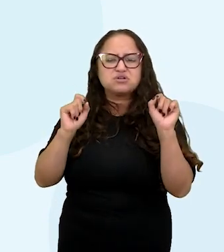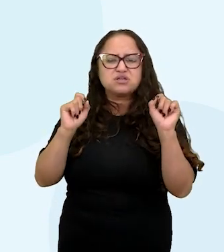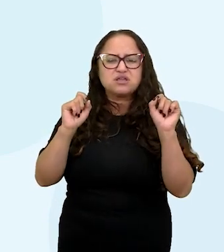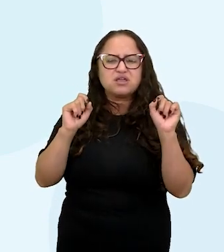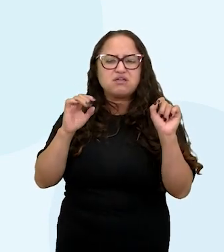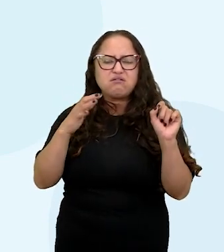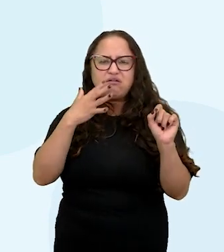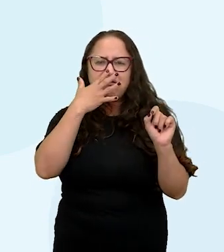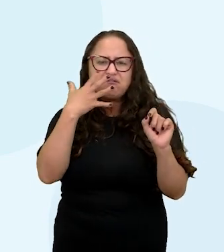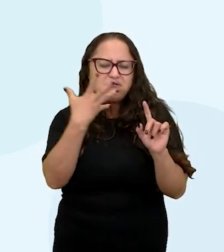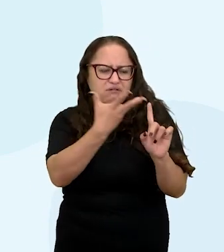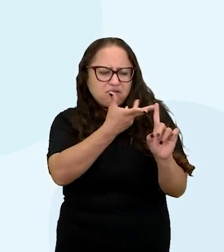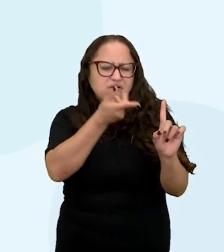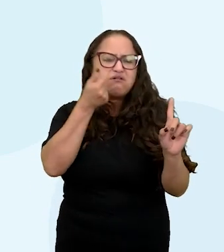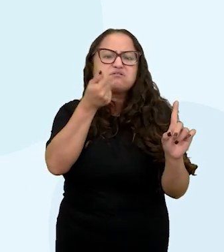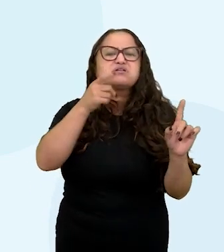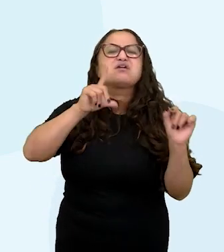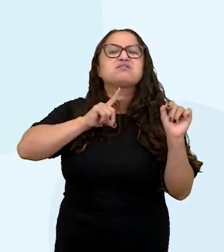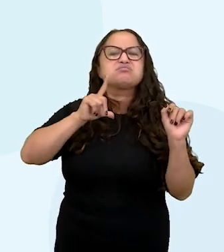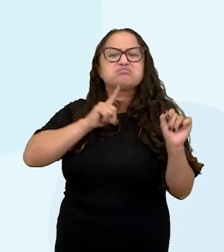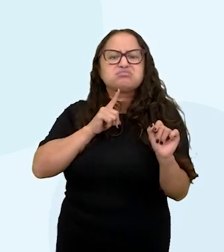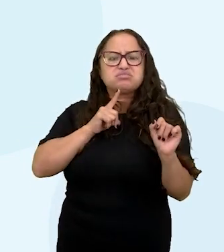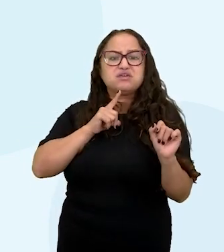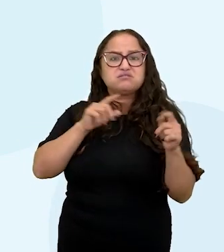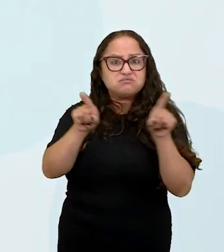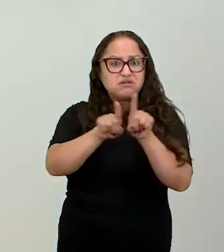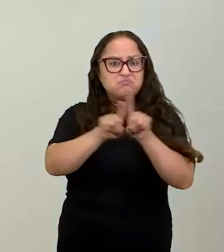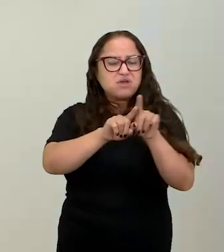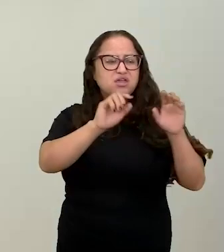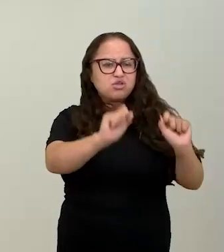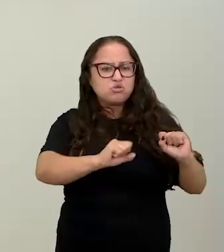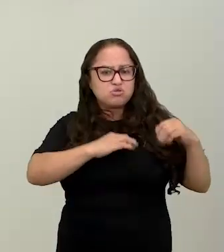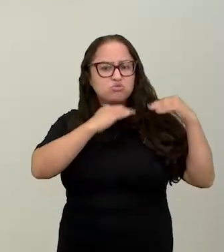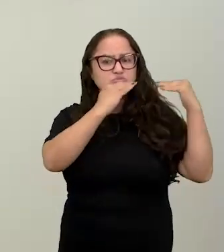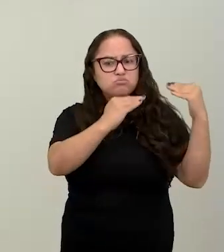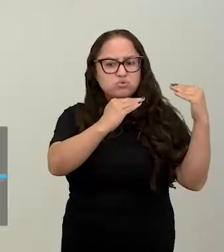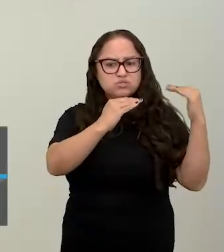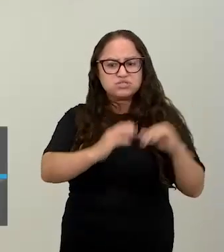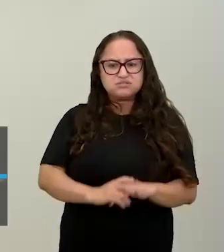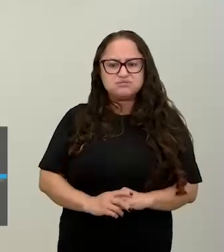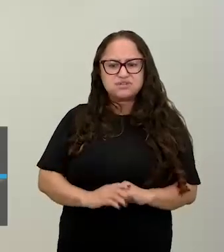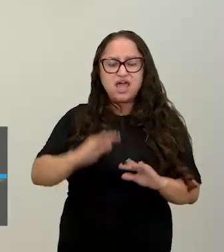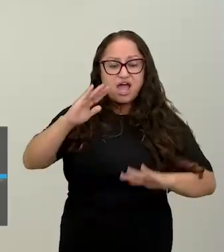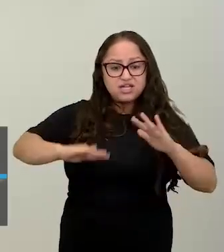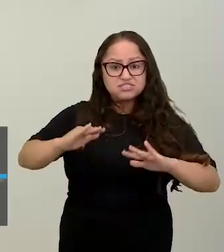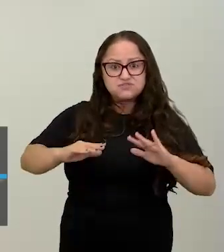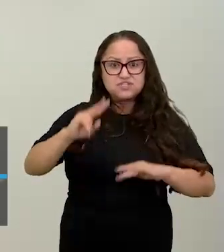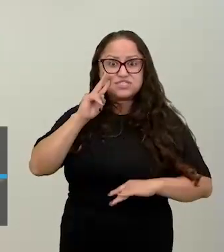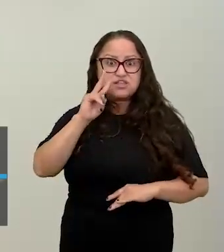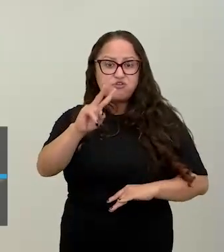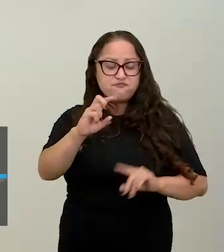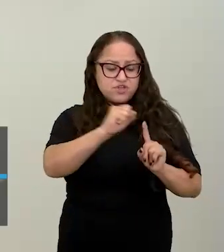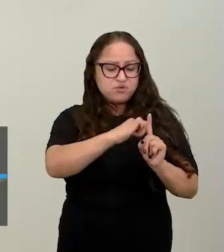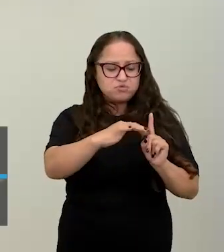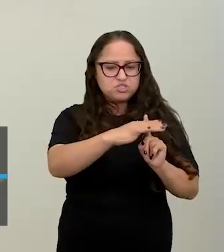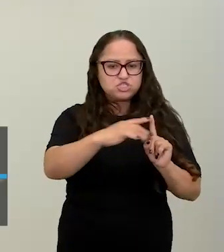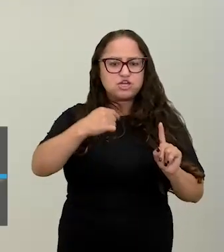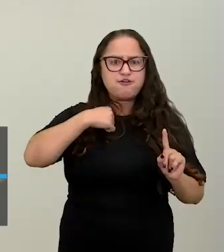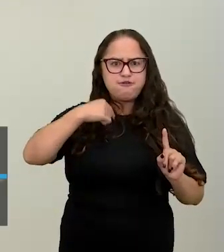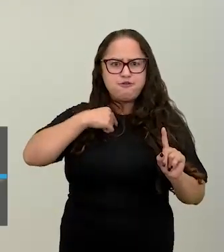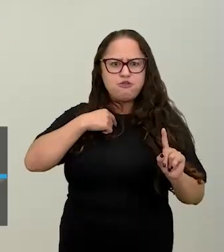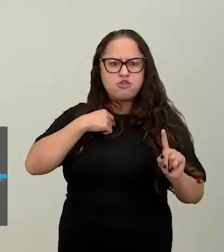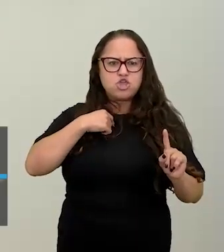e da conservação de poder. Então, muitas vezes, hoje, as pessoas não veem a política como eu estou